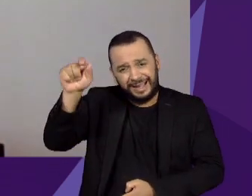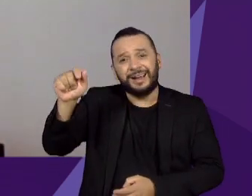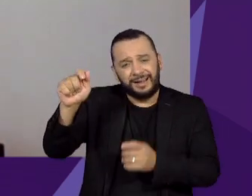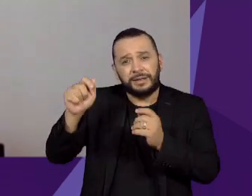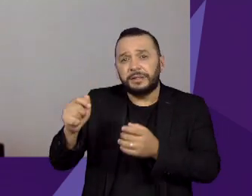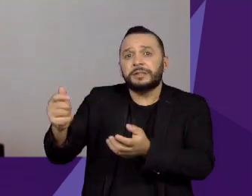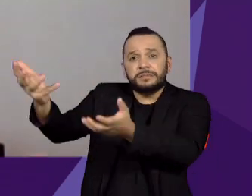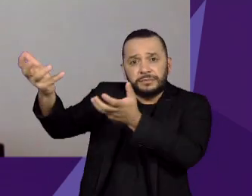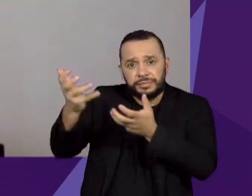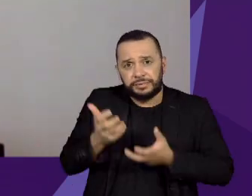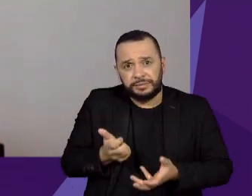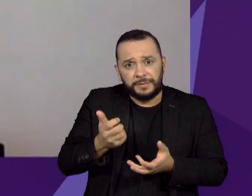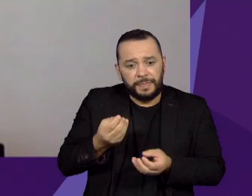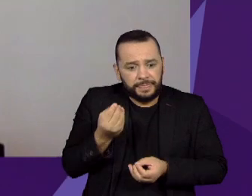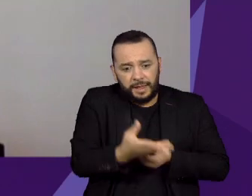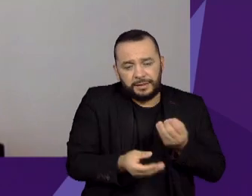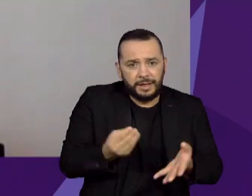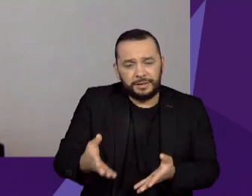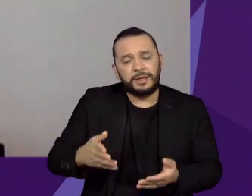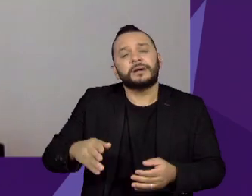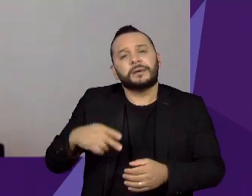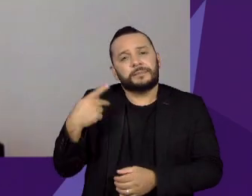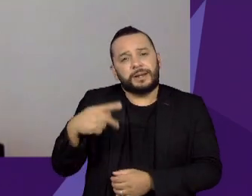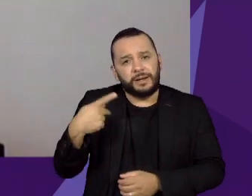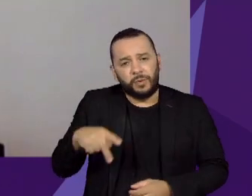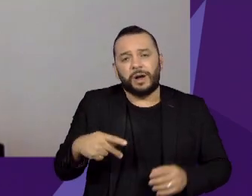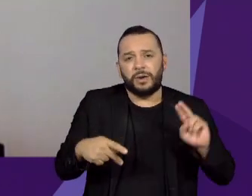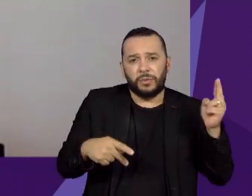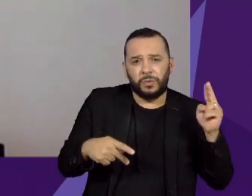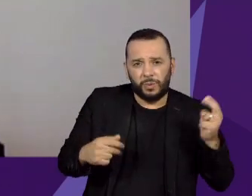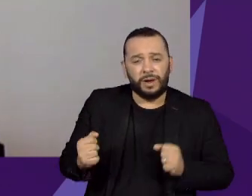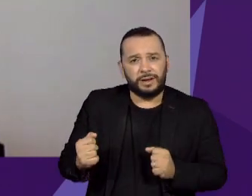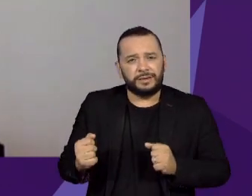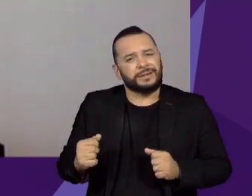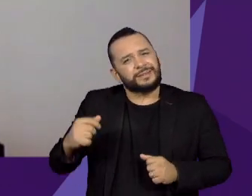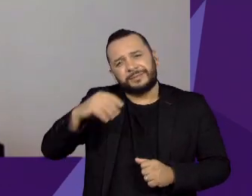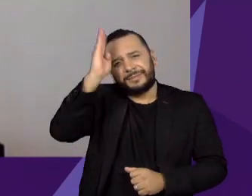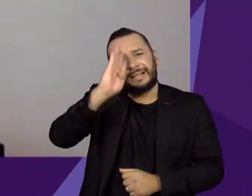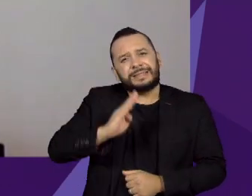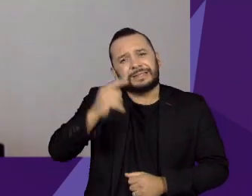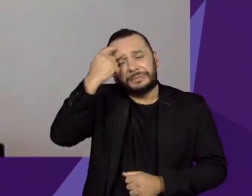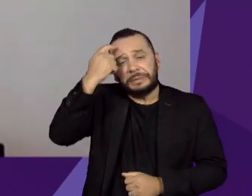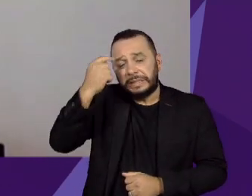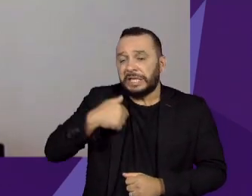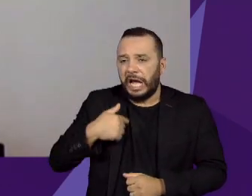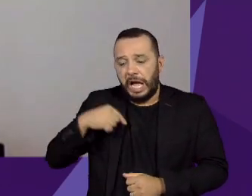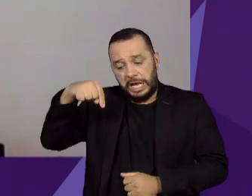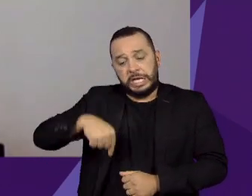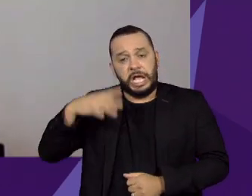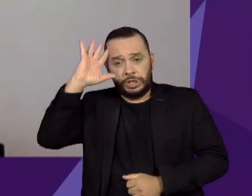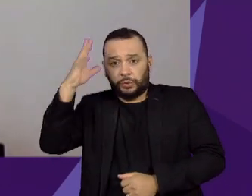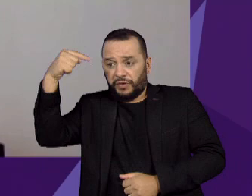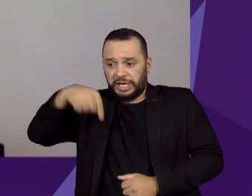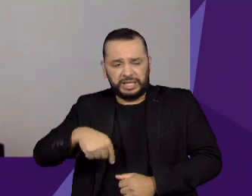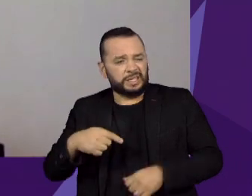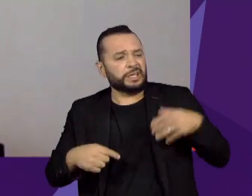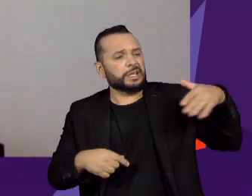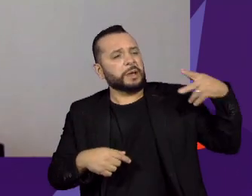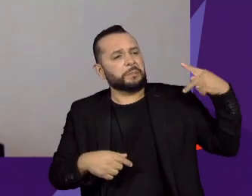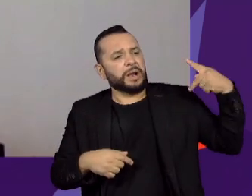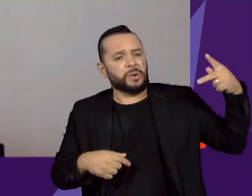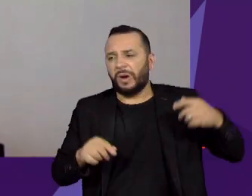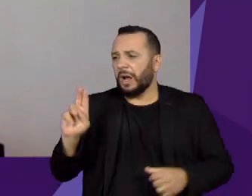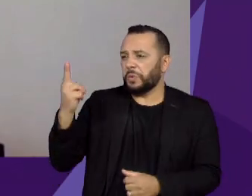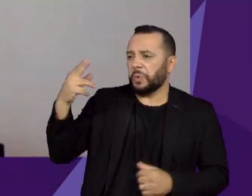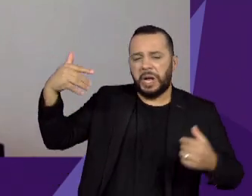Uruguai. Que é uma burrice o Brasil achar que ele soluciona o problema dele se o Paraguai, a Bolívia, esses países da América do Sul não